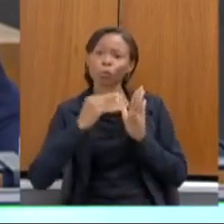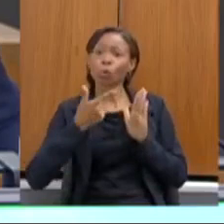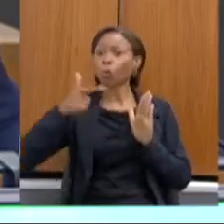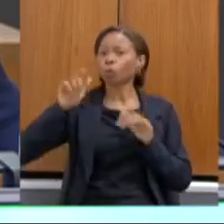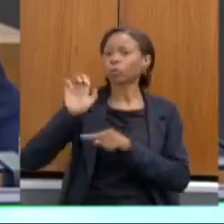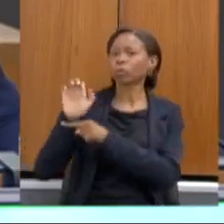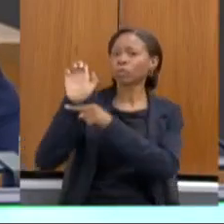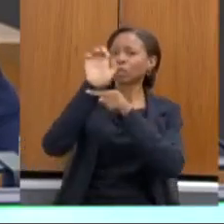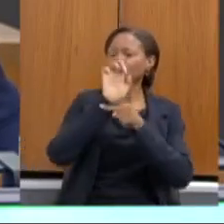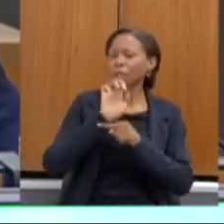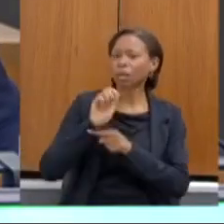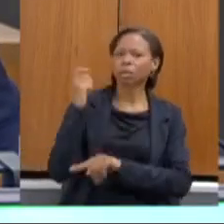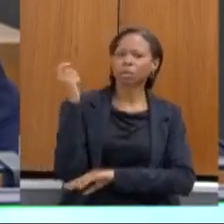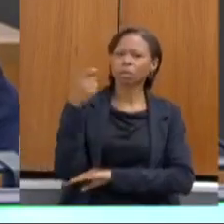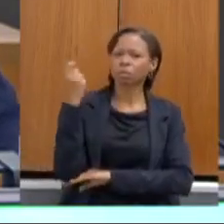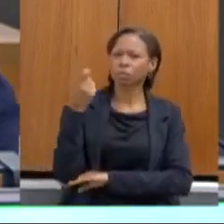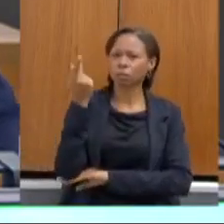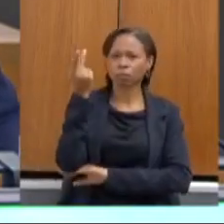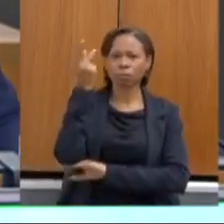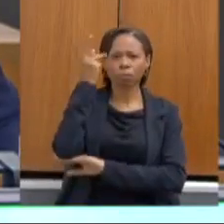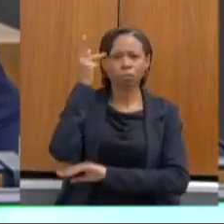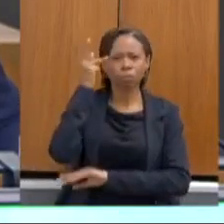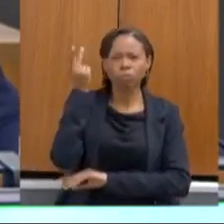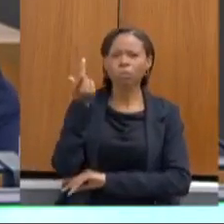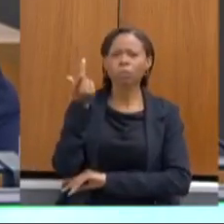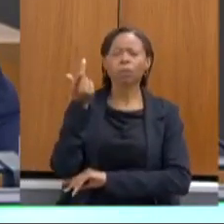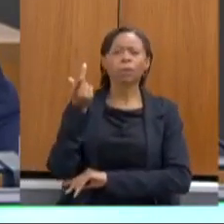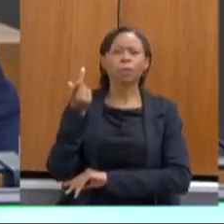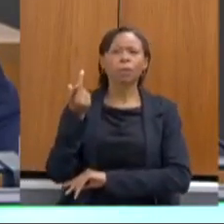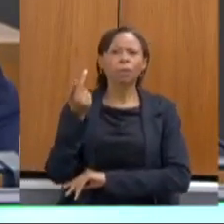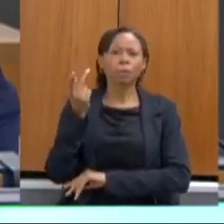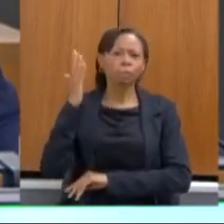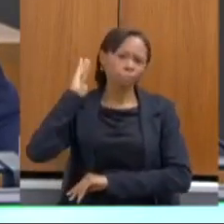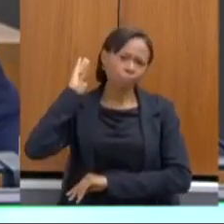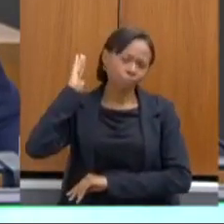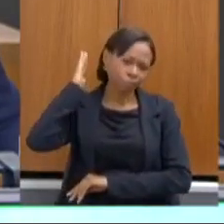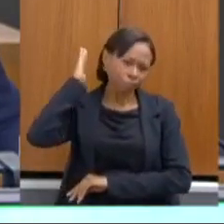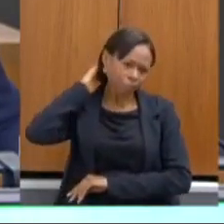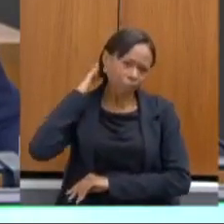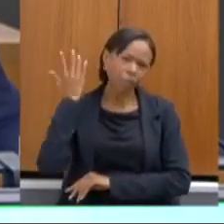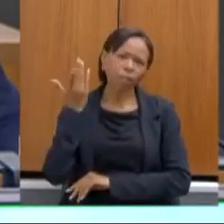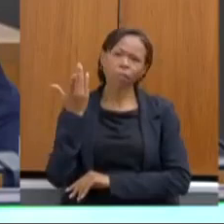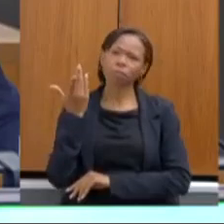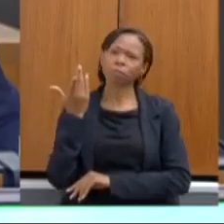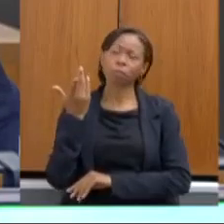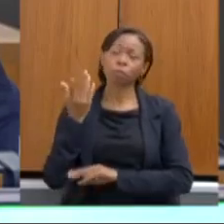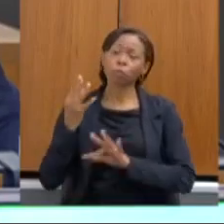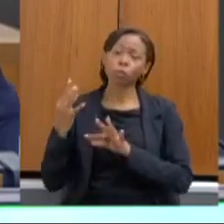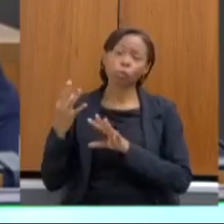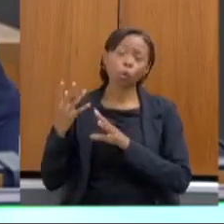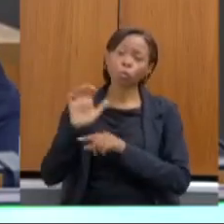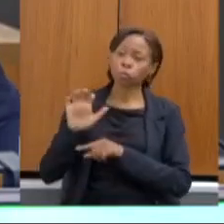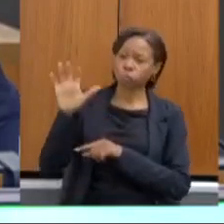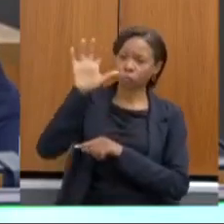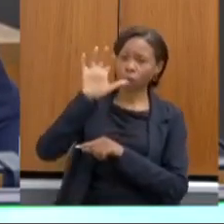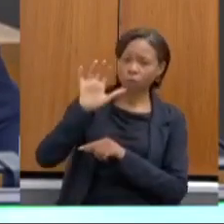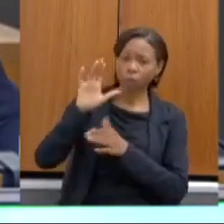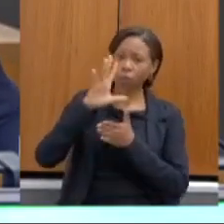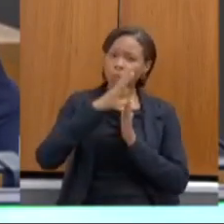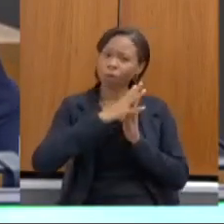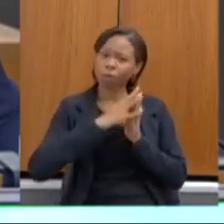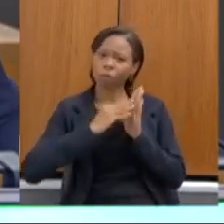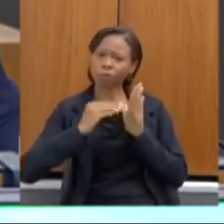como Rio Grande do Sul São Paulo Paraná dentre outros pudessem se inspirar na nossa metodologia